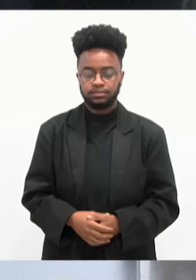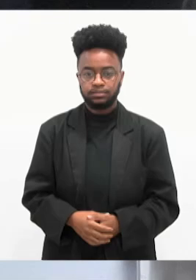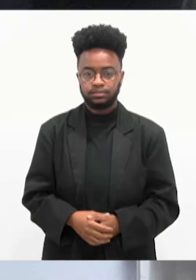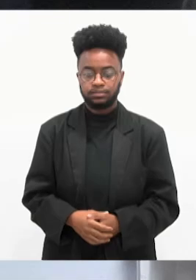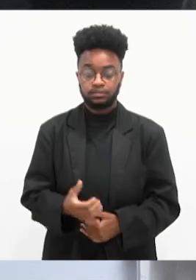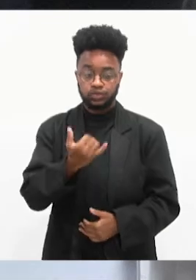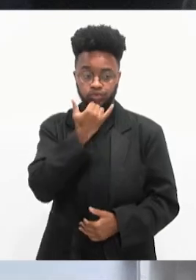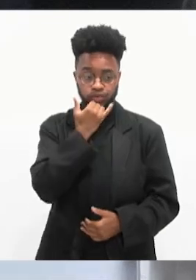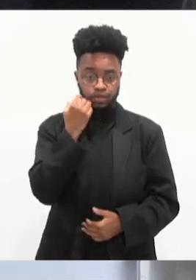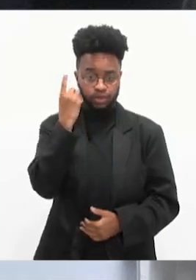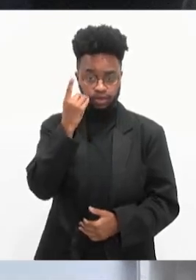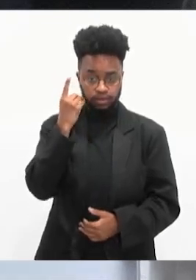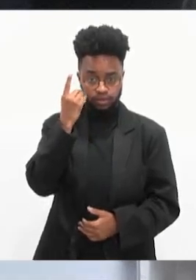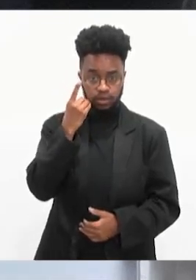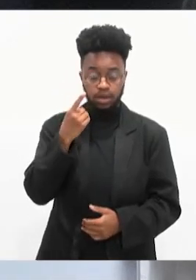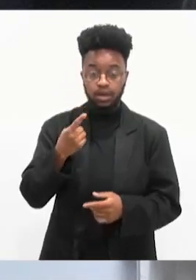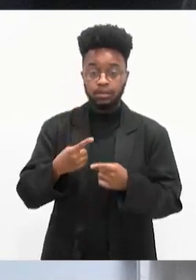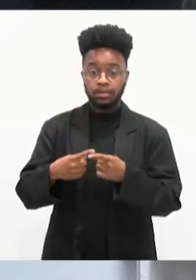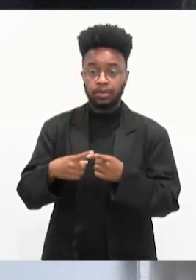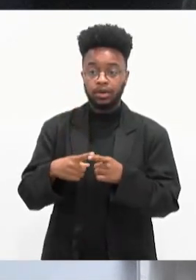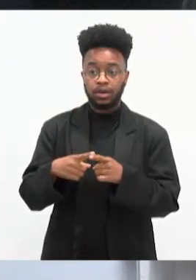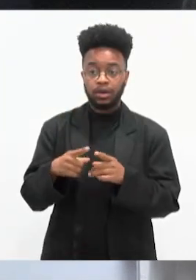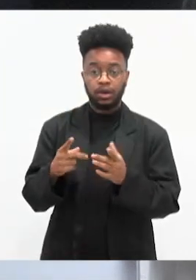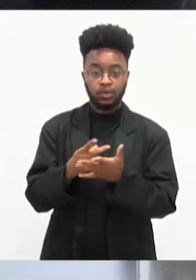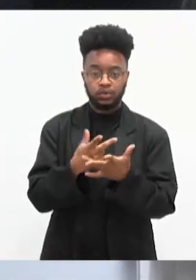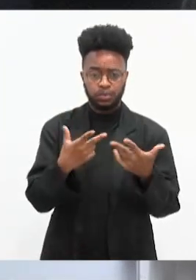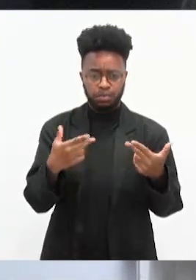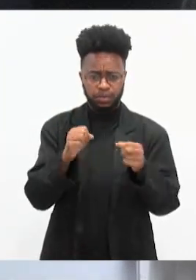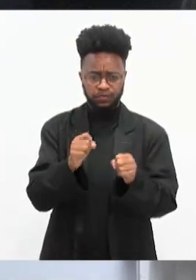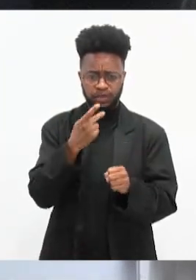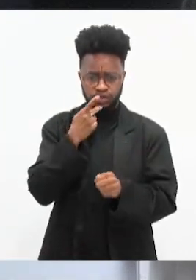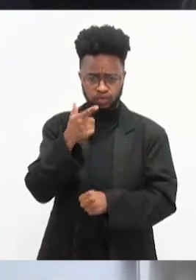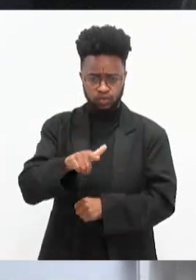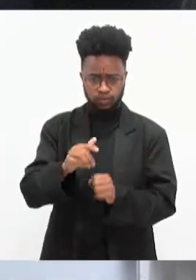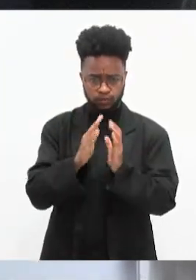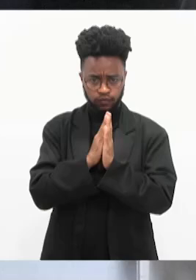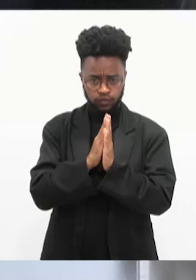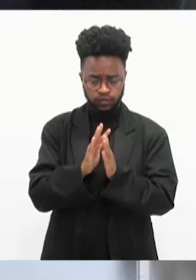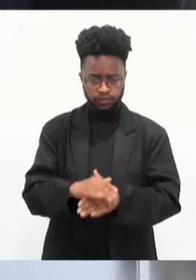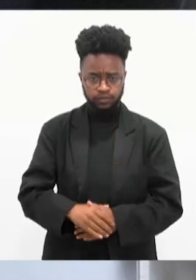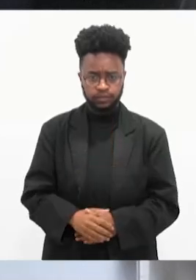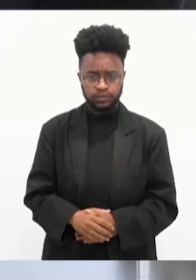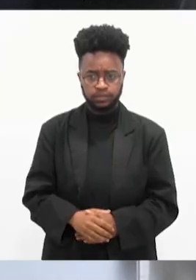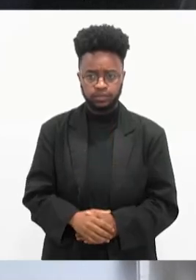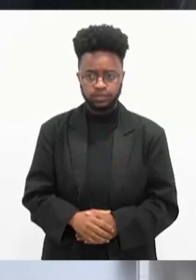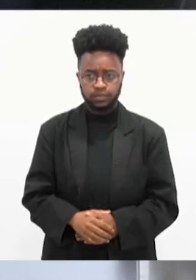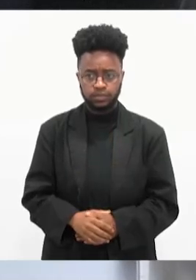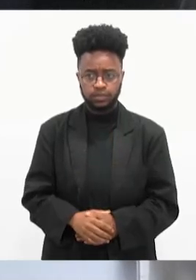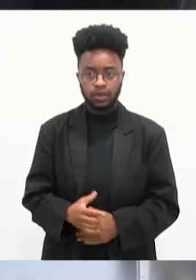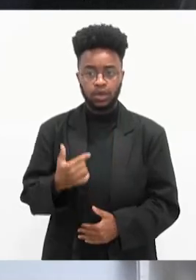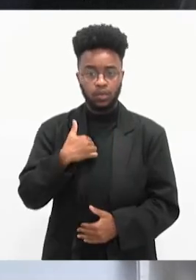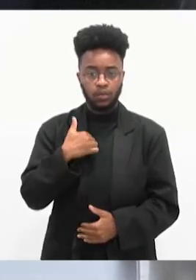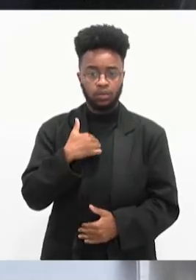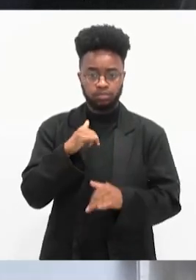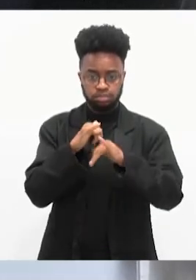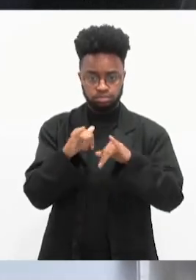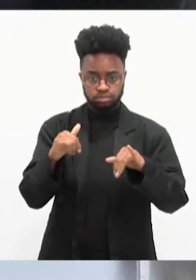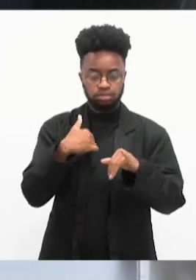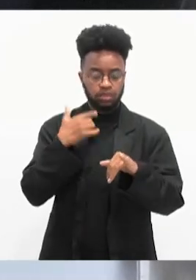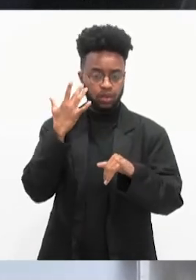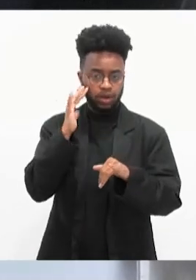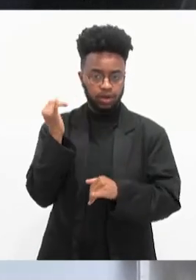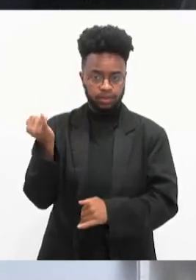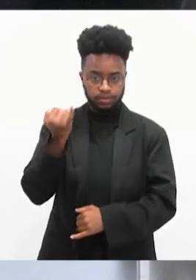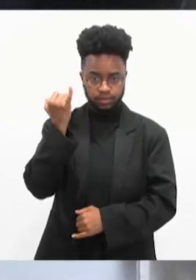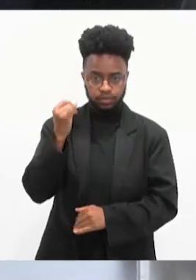Desculpa, deputado, aqui as coisas aconteceram. Pode repetir, por gentileza? Eu disse que é oportuno o